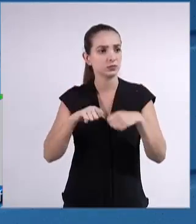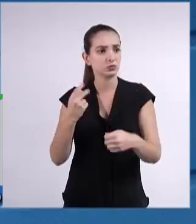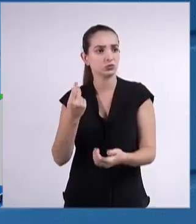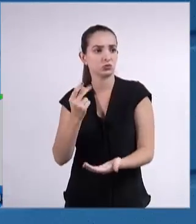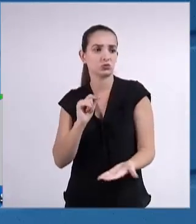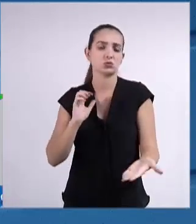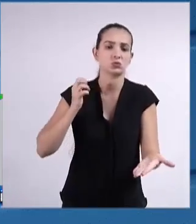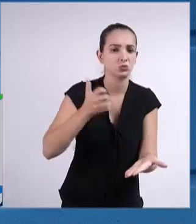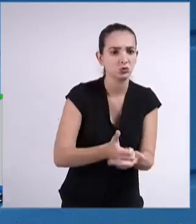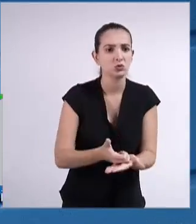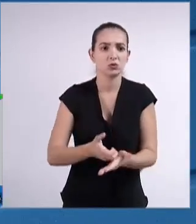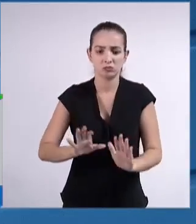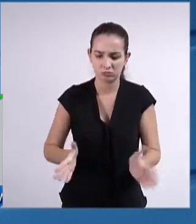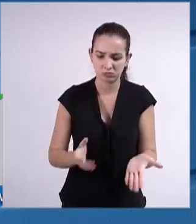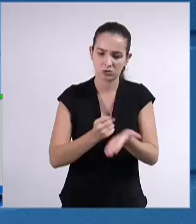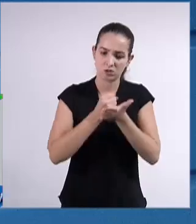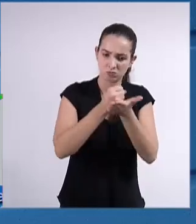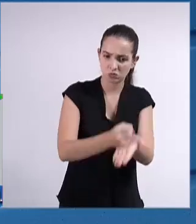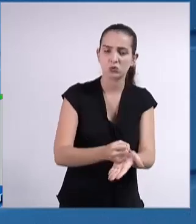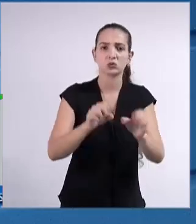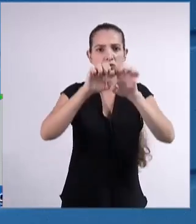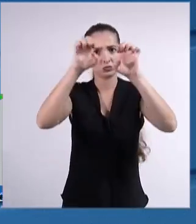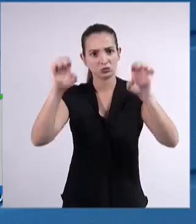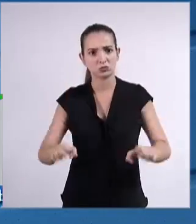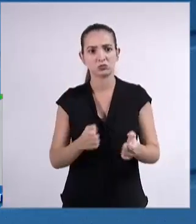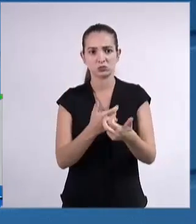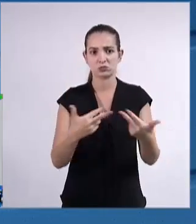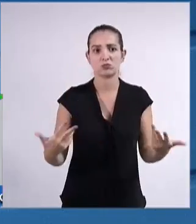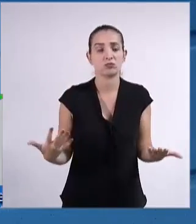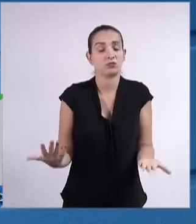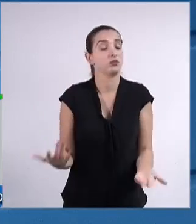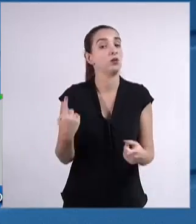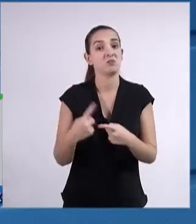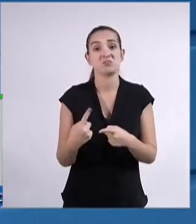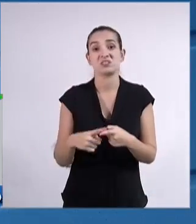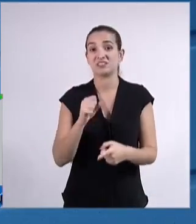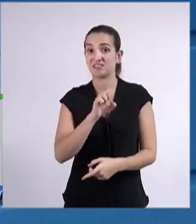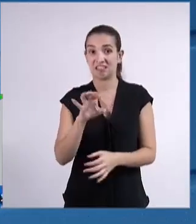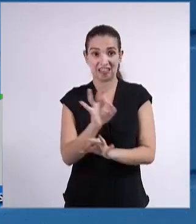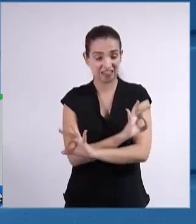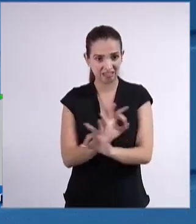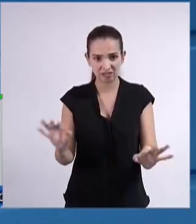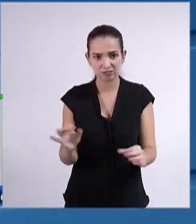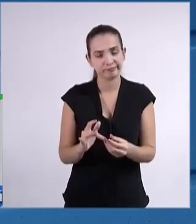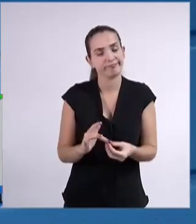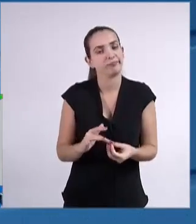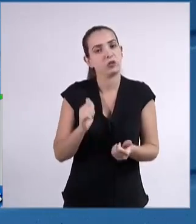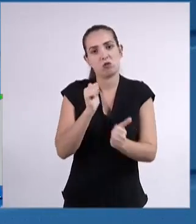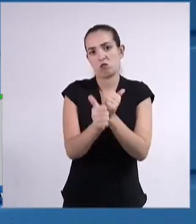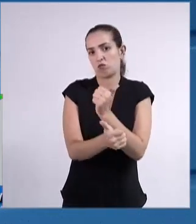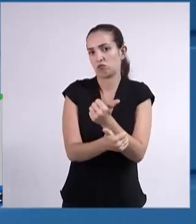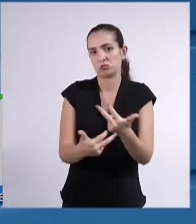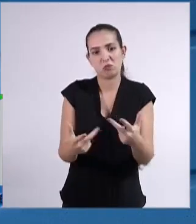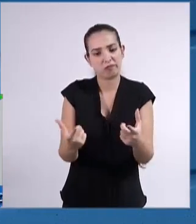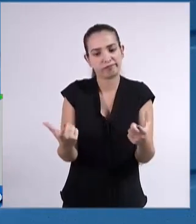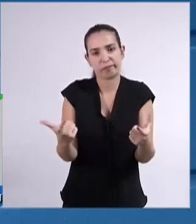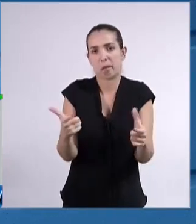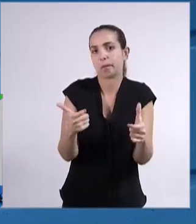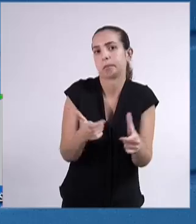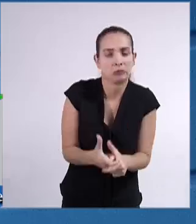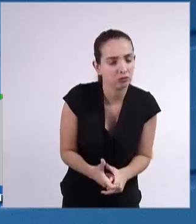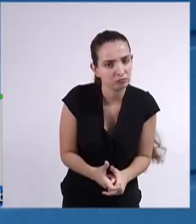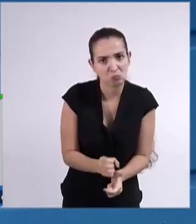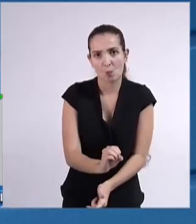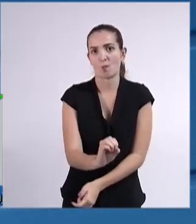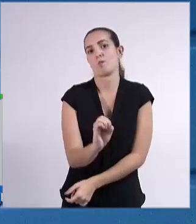ter apoio, tem que ter estrutura, porque senão esse futebol não vai sair de onde está, do zero, não vai sair.